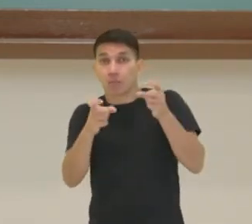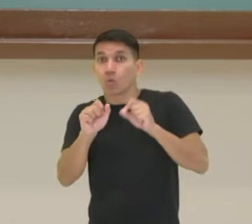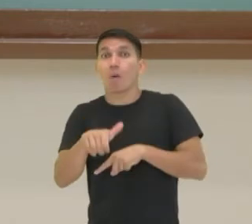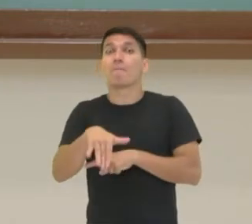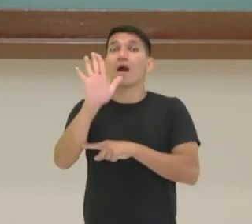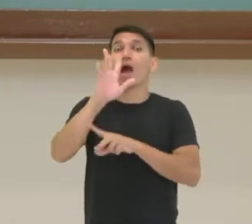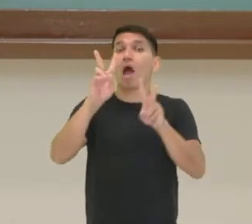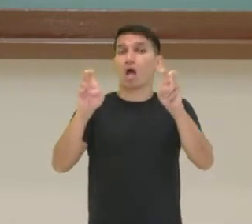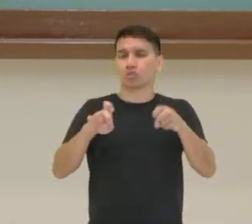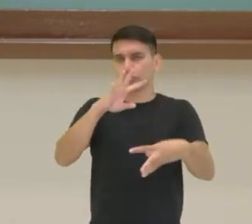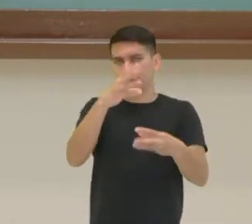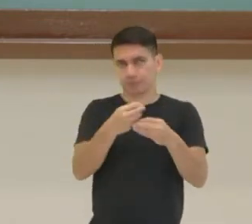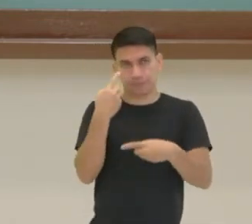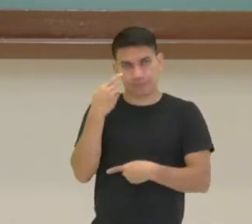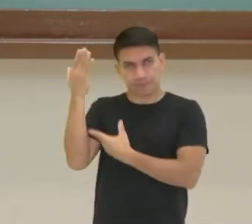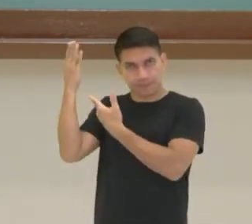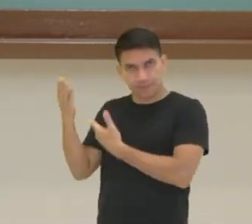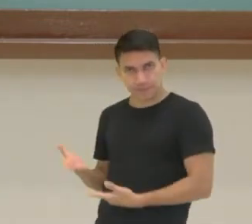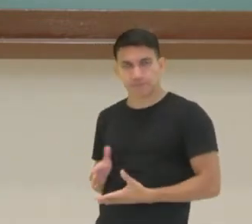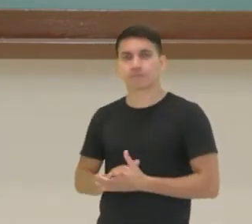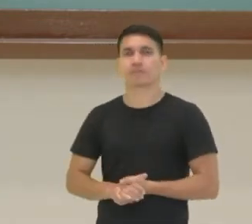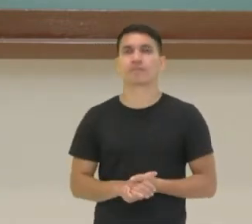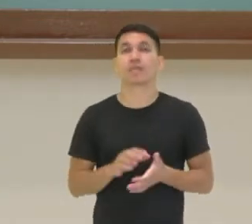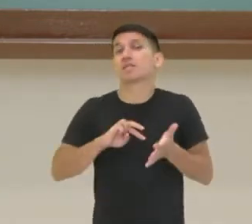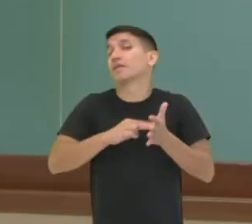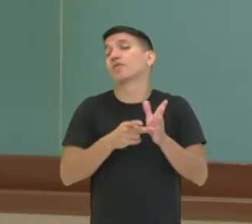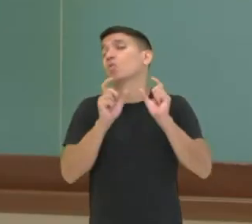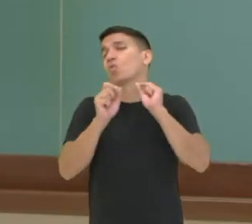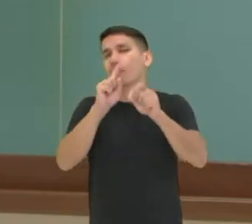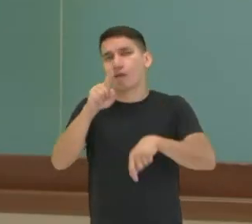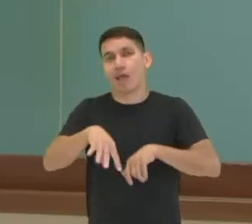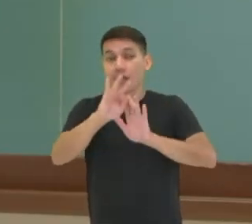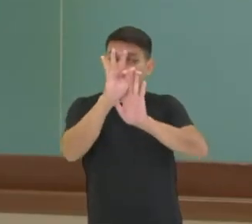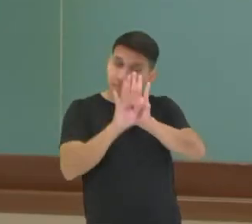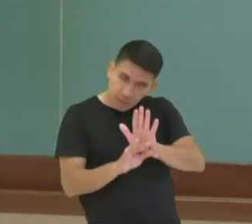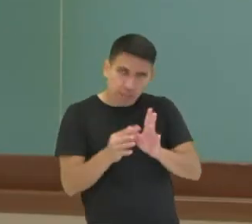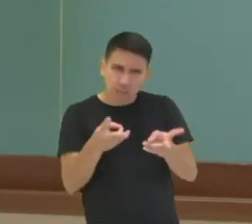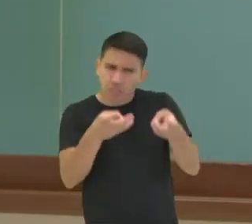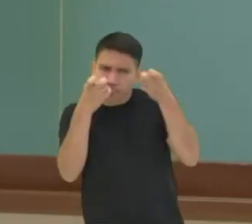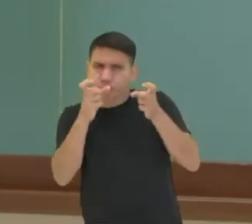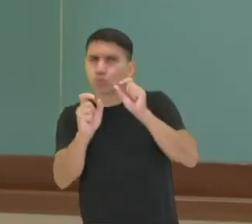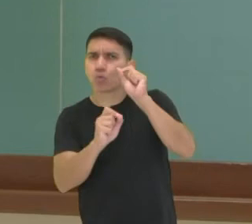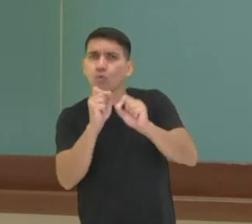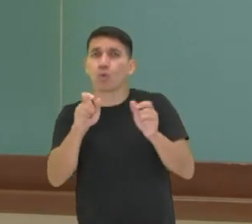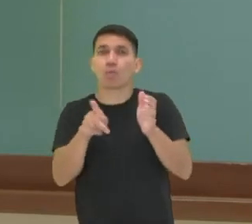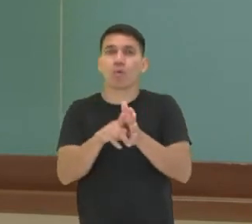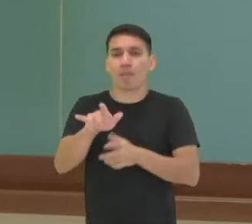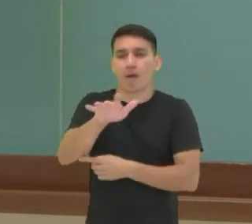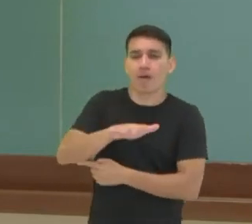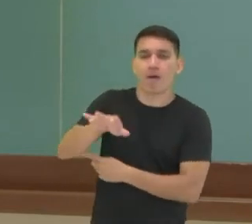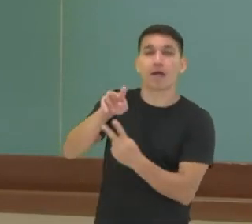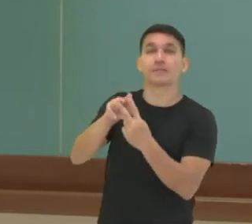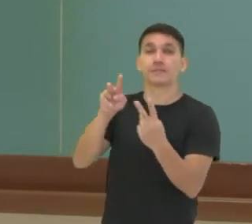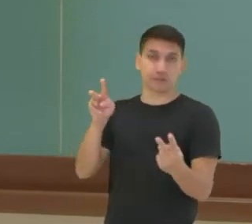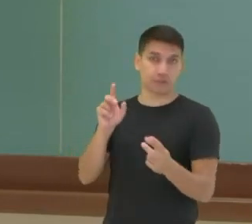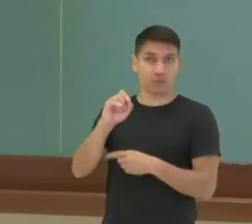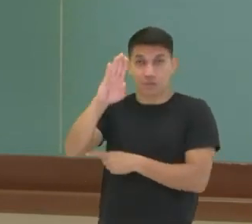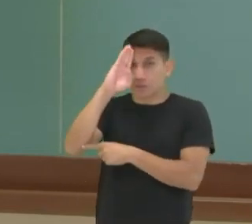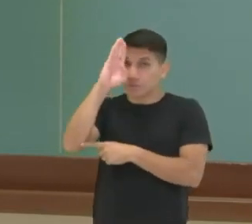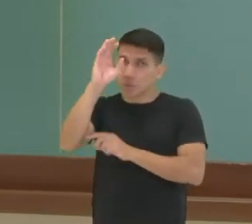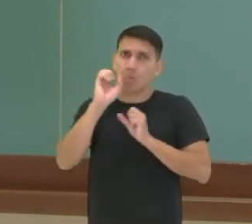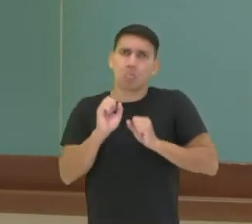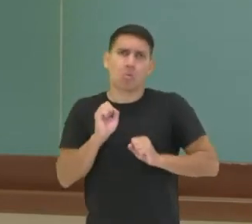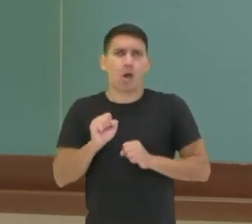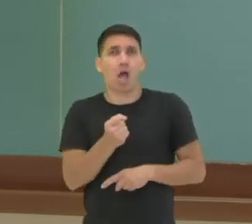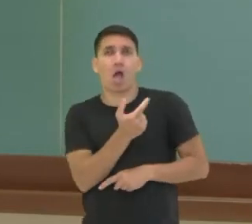a resenha aqui comigo. Então, é um texto, né? Observado aqui, né? Nos meios digitais, principalmente, pode ser em